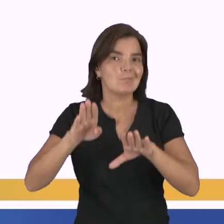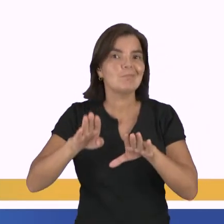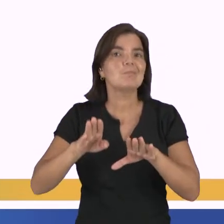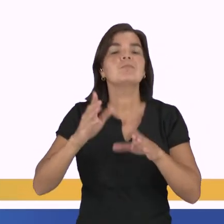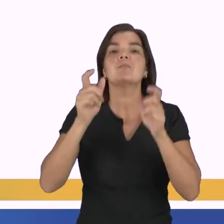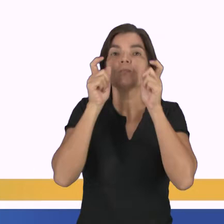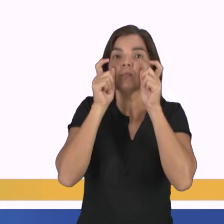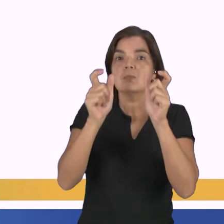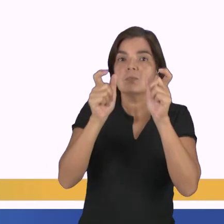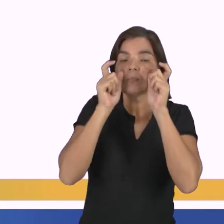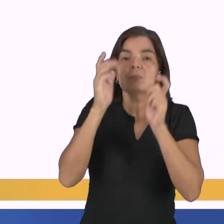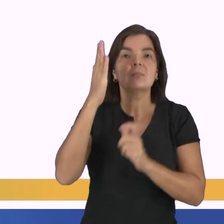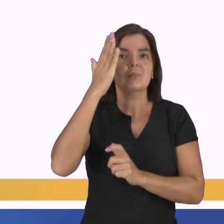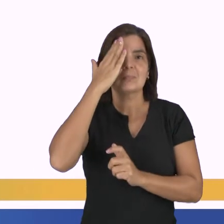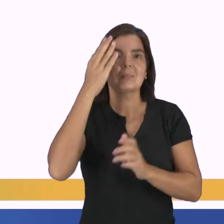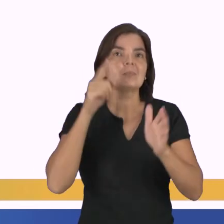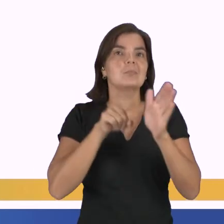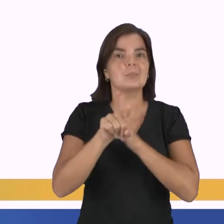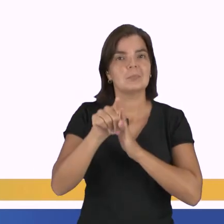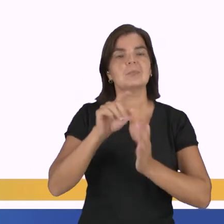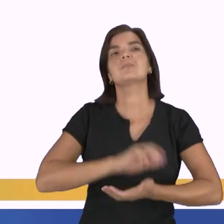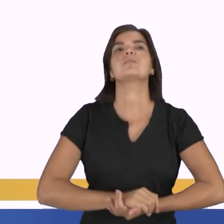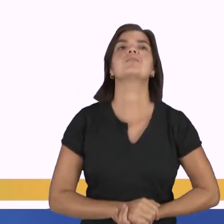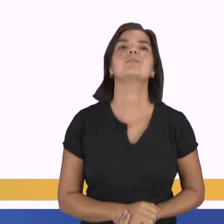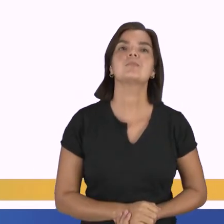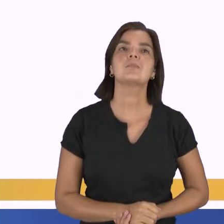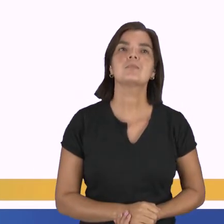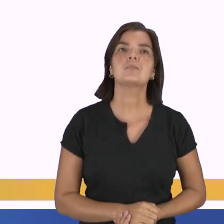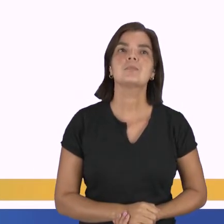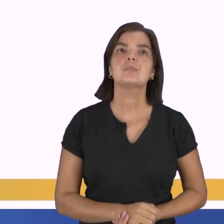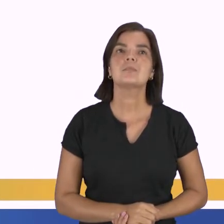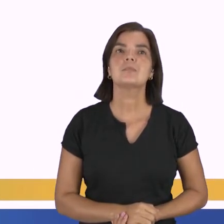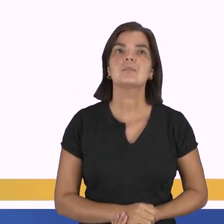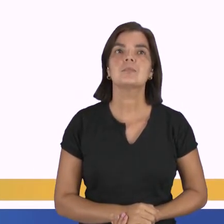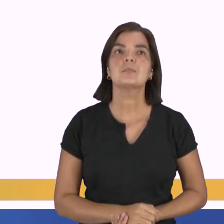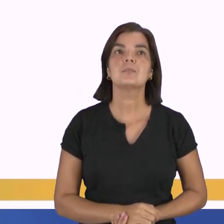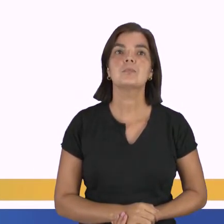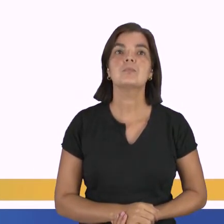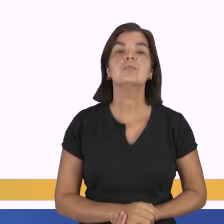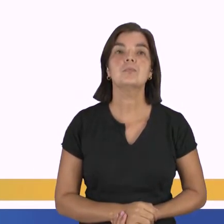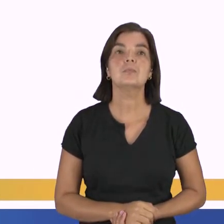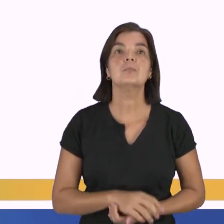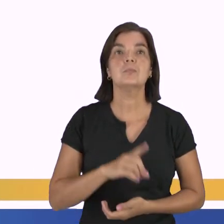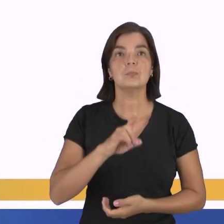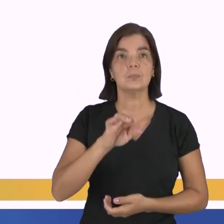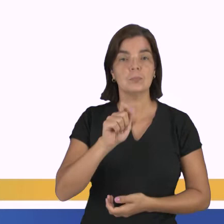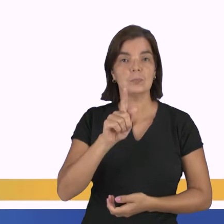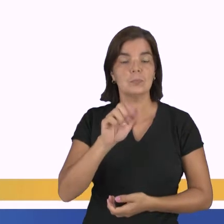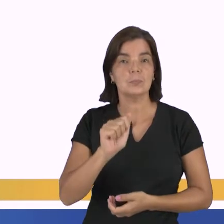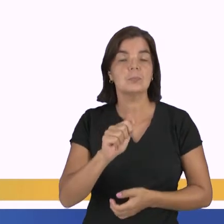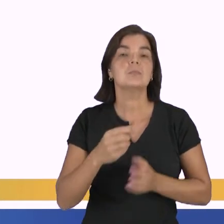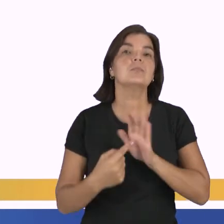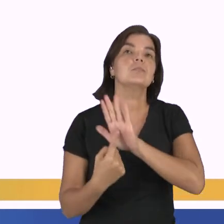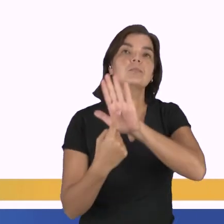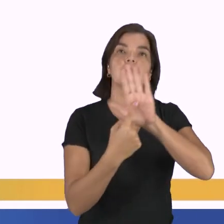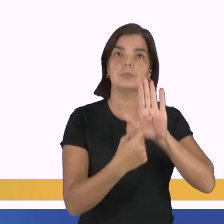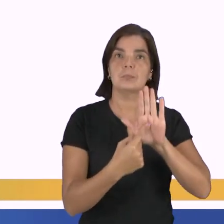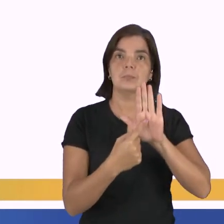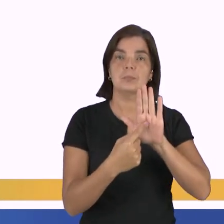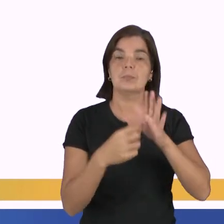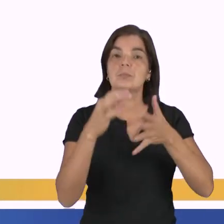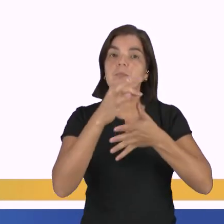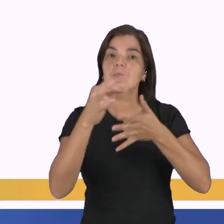muita atenção para interpretar isso tá e vamos ver agora esse aqui ó o diagrama dado representa